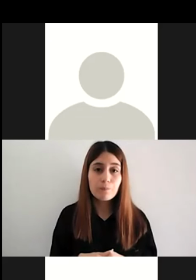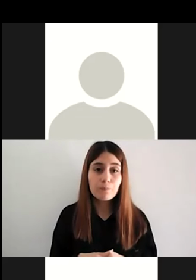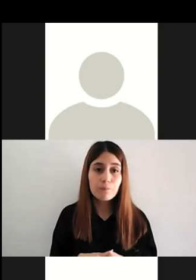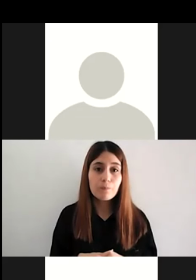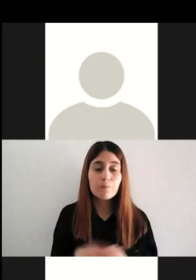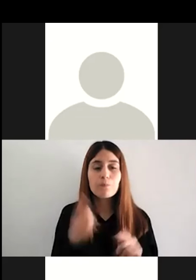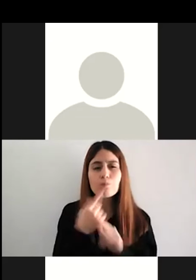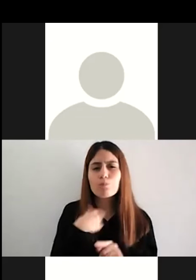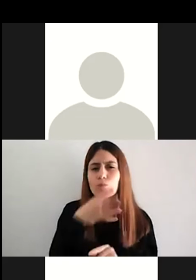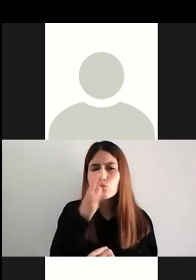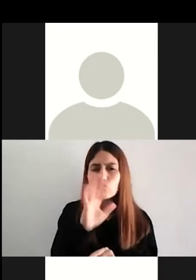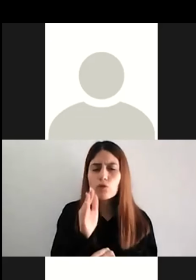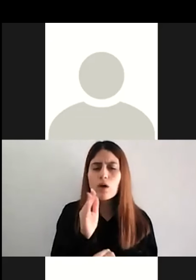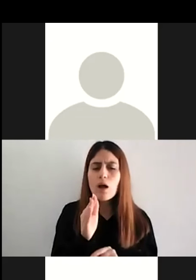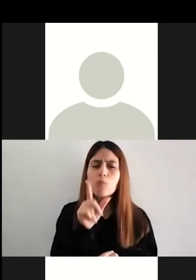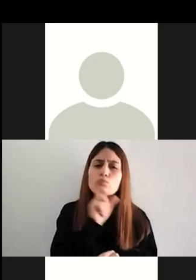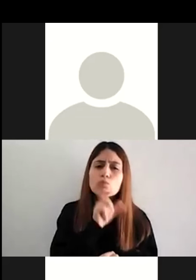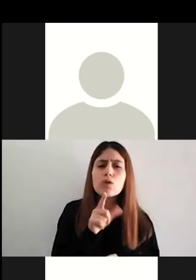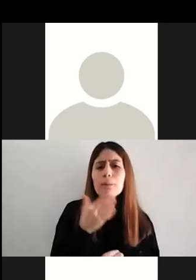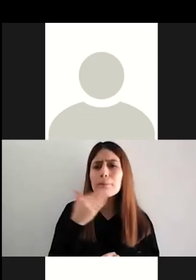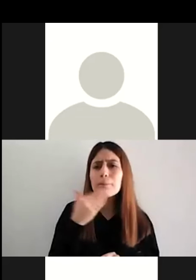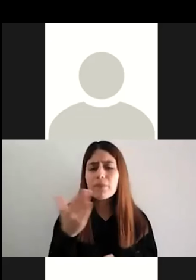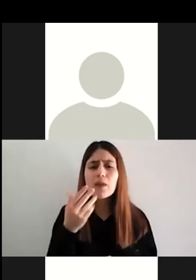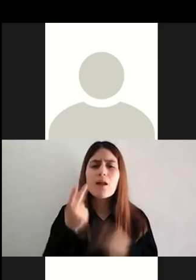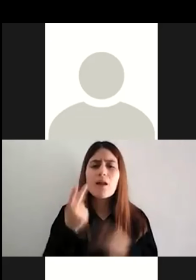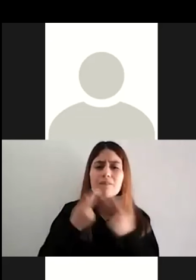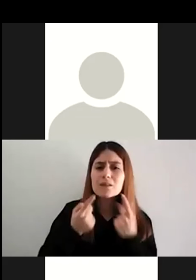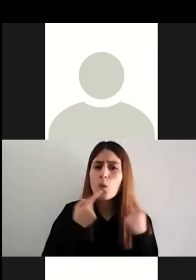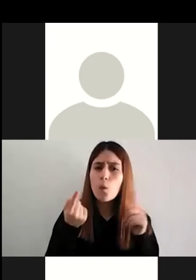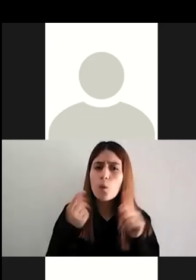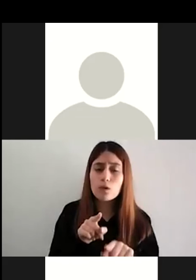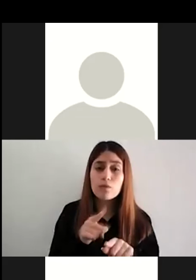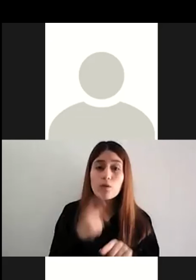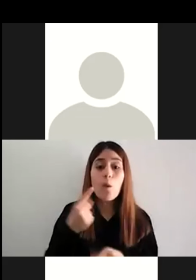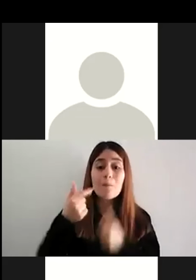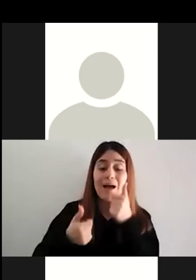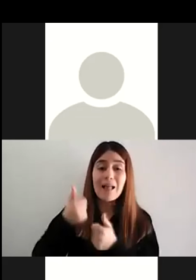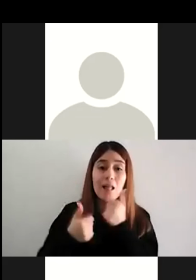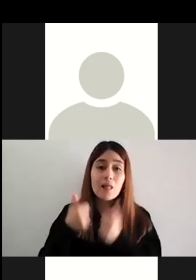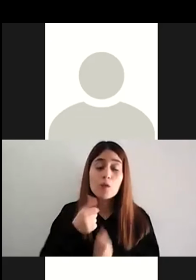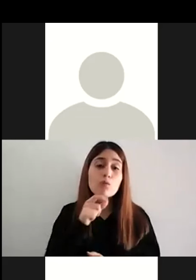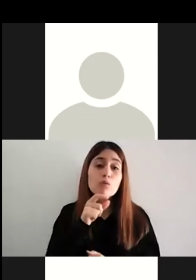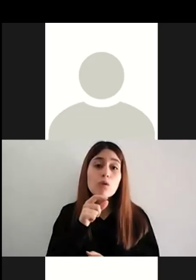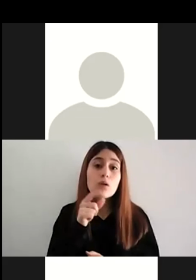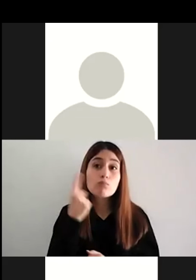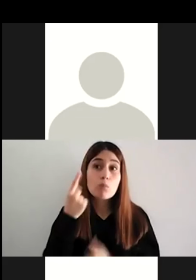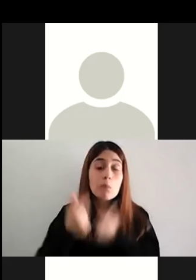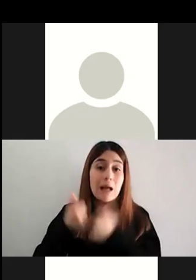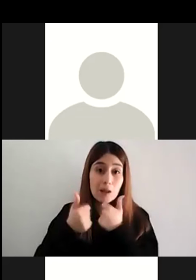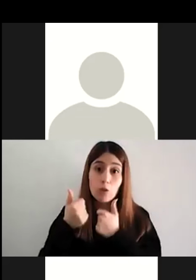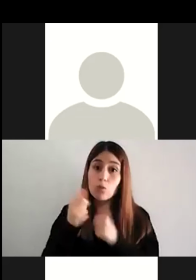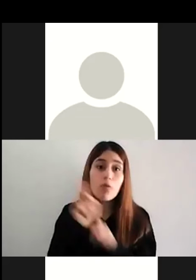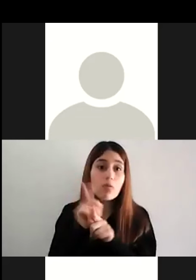procedimento que eu já referi, que poderiam solicitar a reavaliação, uma candidatura continuou a ter